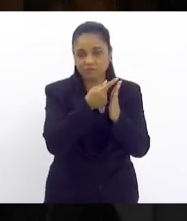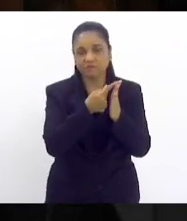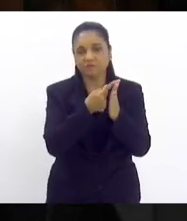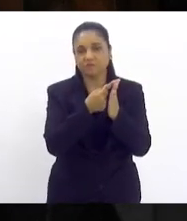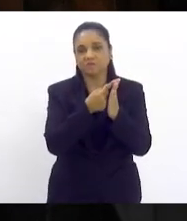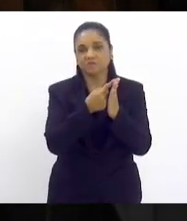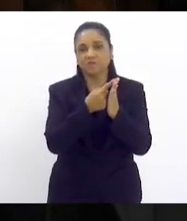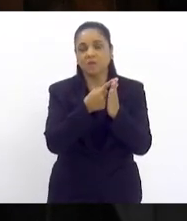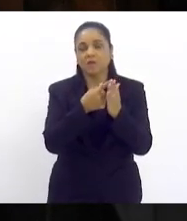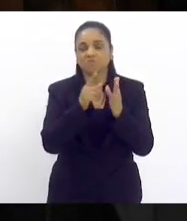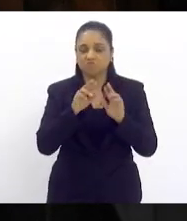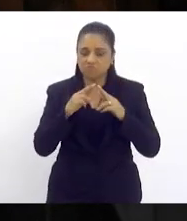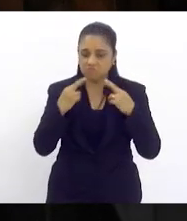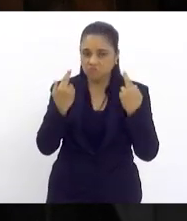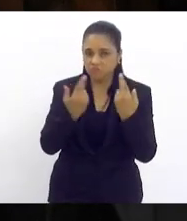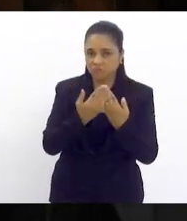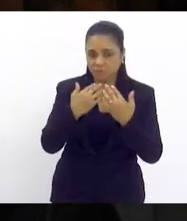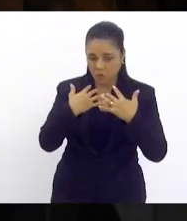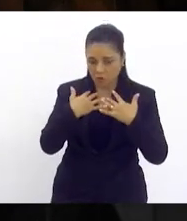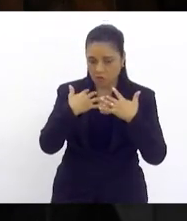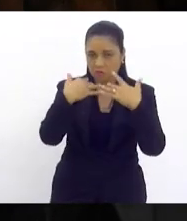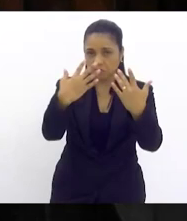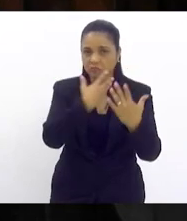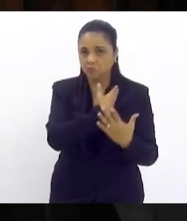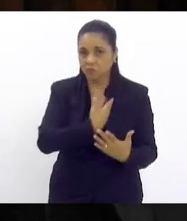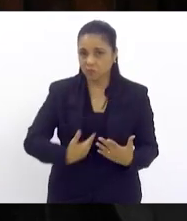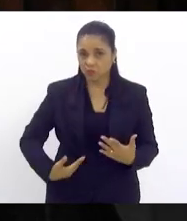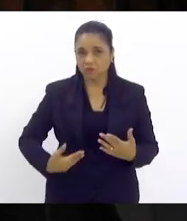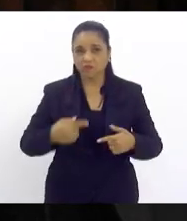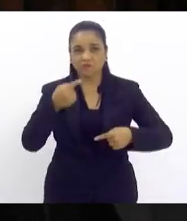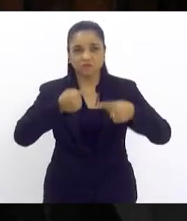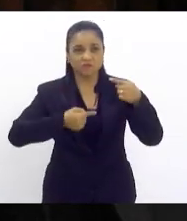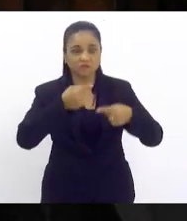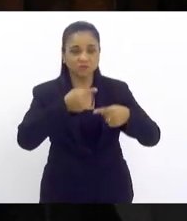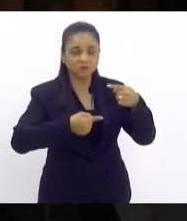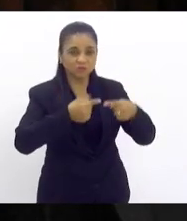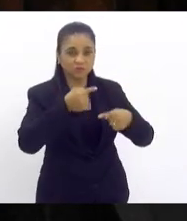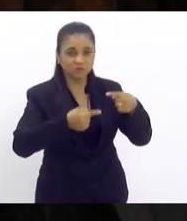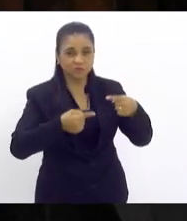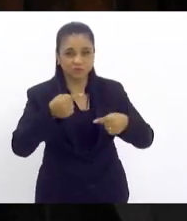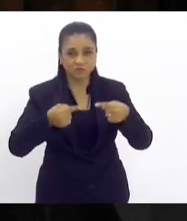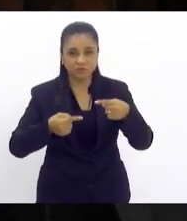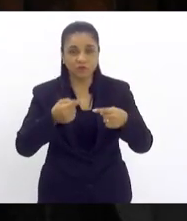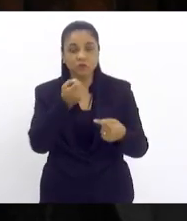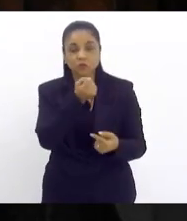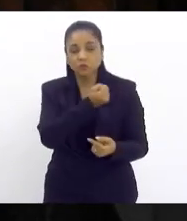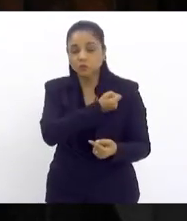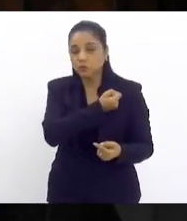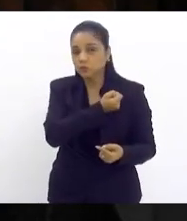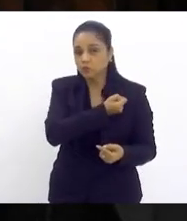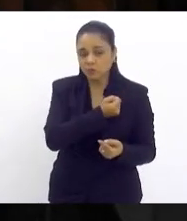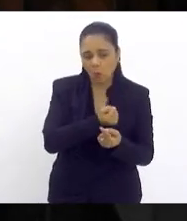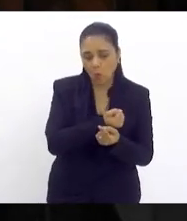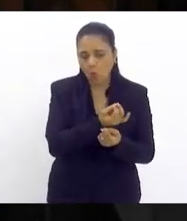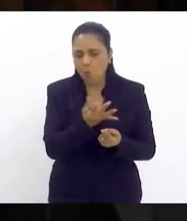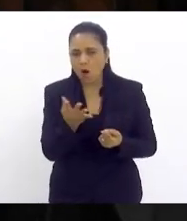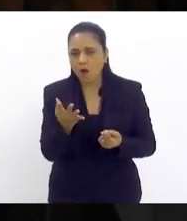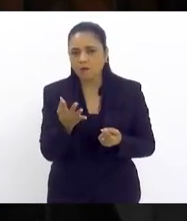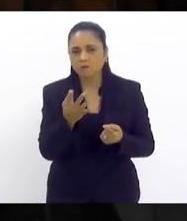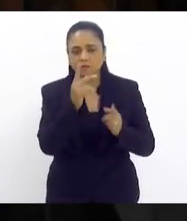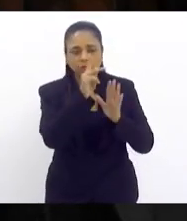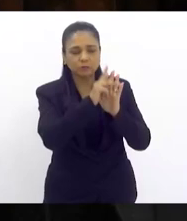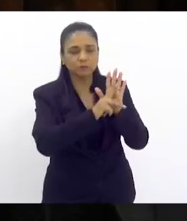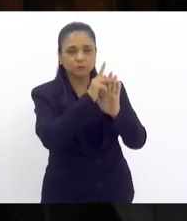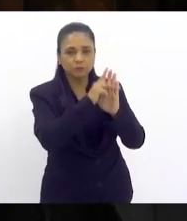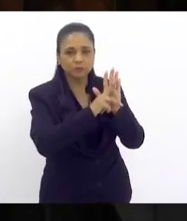para audiência pública, para se discutir, né, os números do